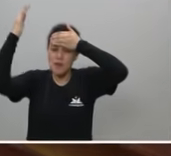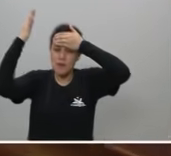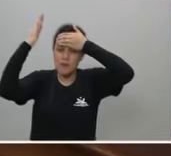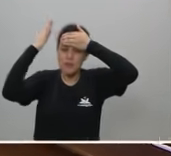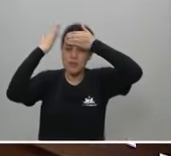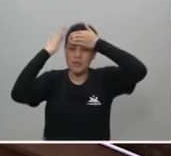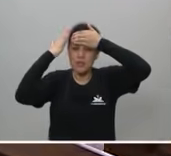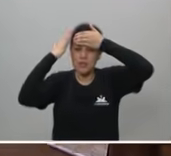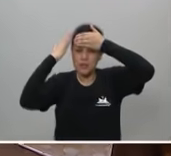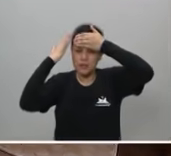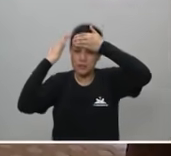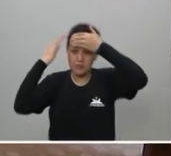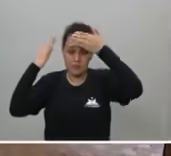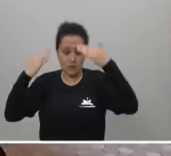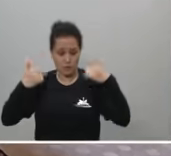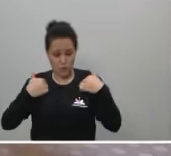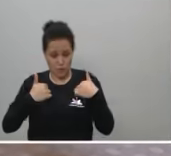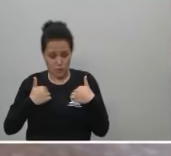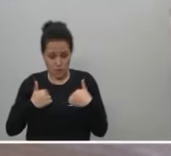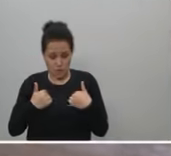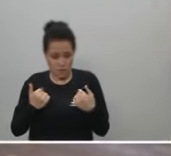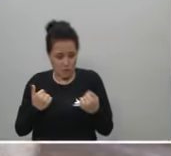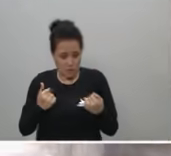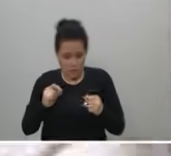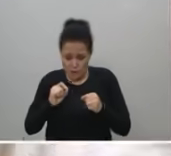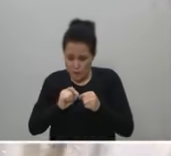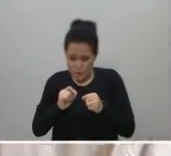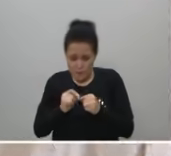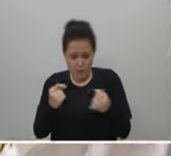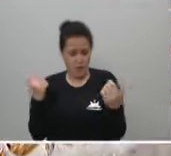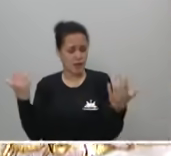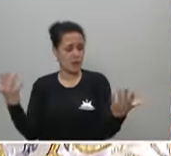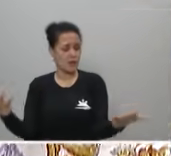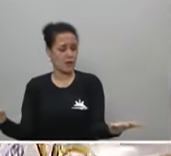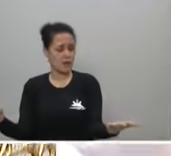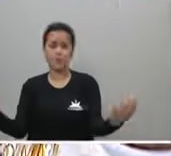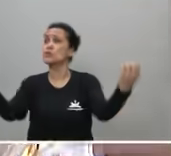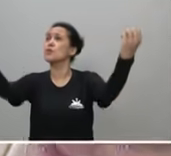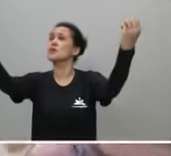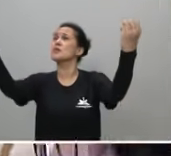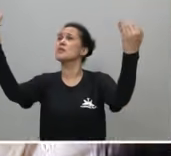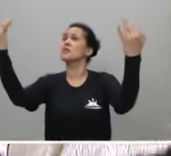iluminar, as minhas ações vêm